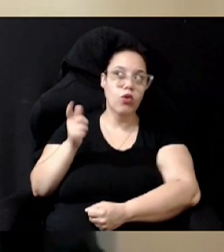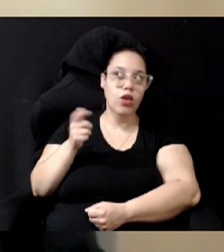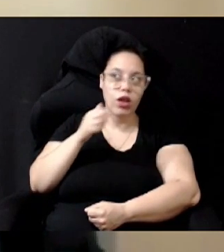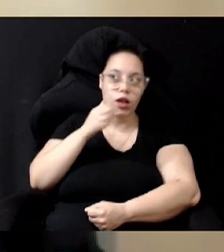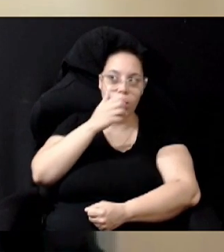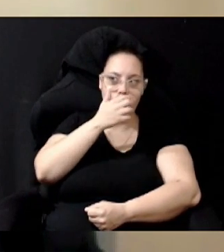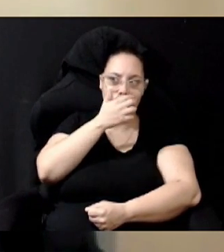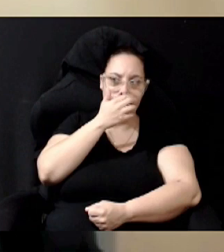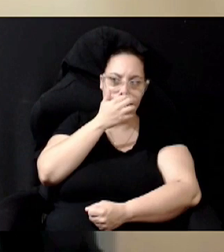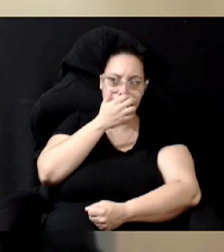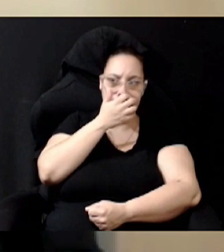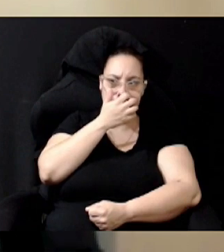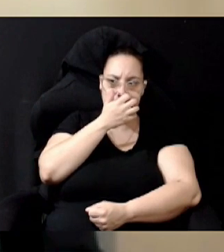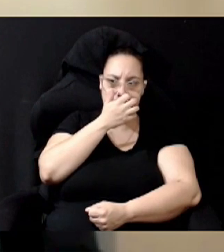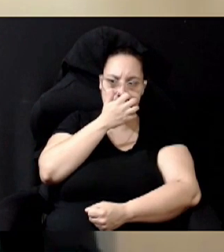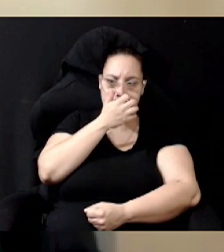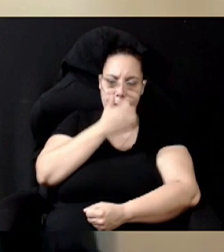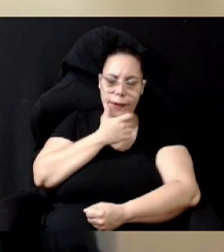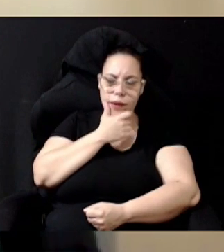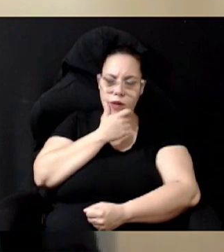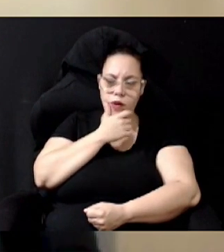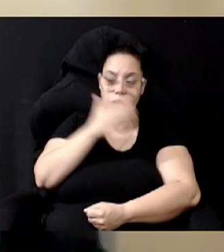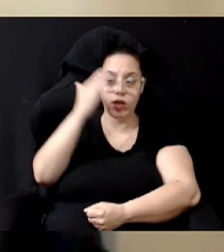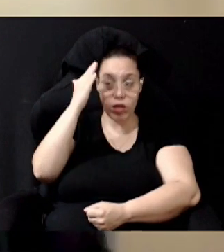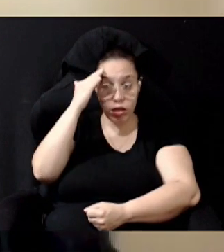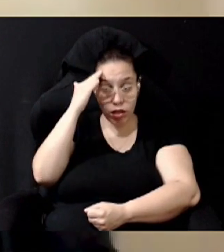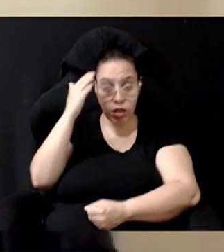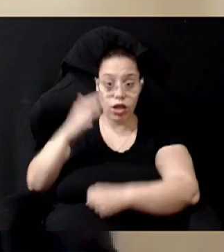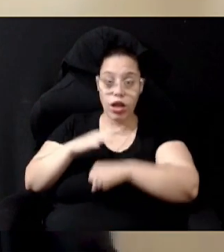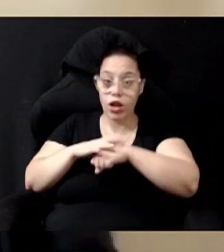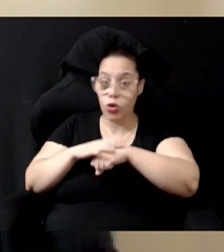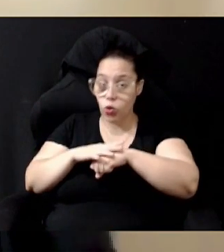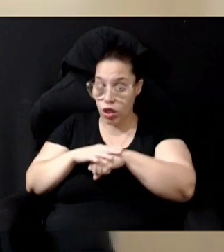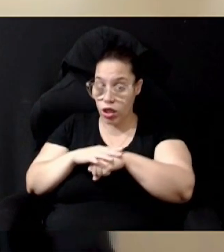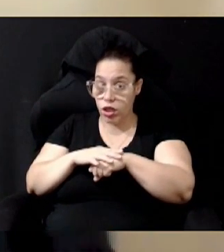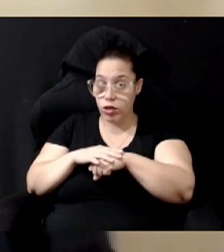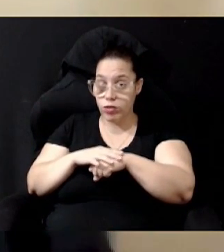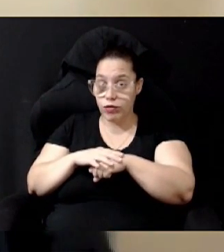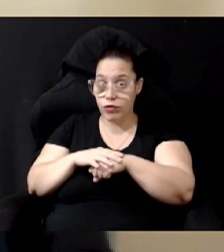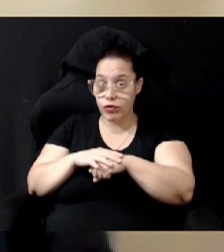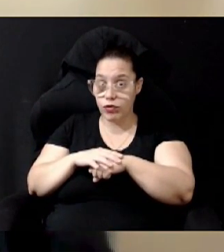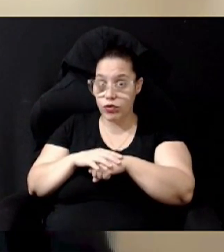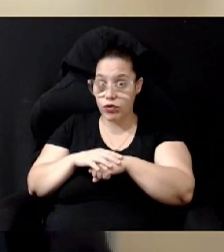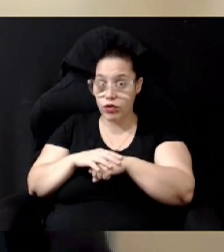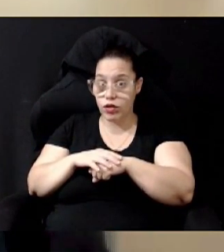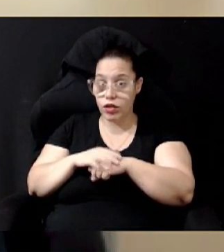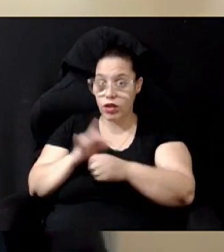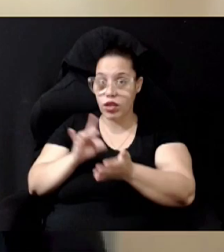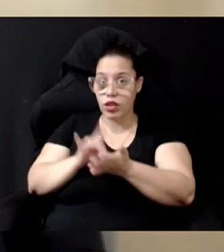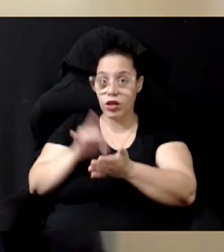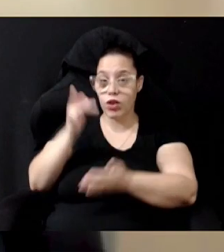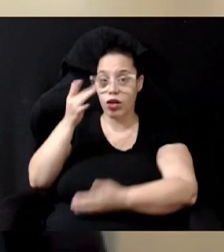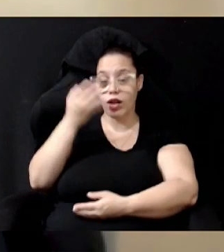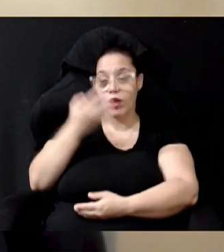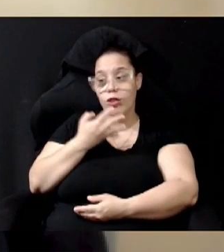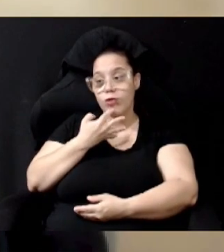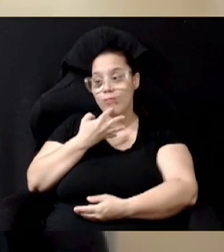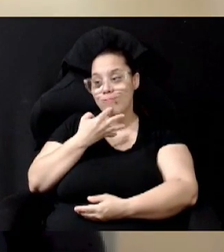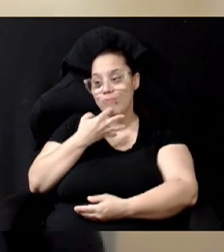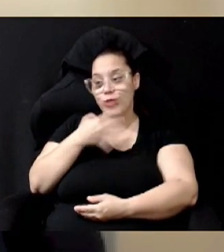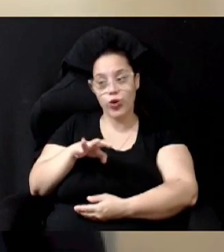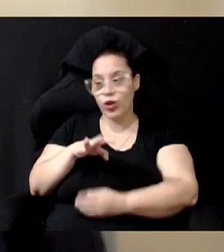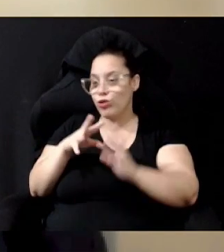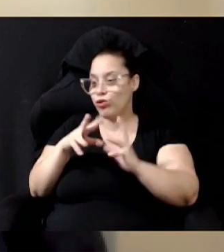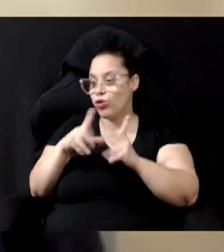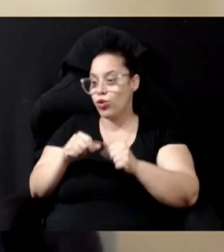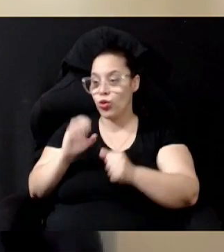fala que sabe que existe aquela doença, mas se fala essencial porque você não conhece todos os mecanismos e todas as causas